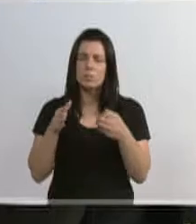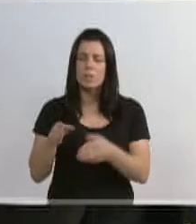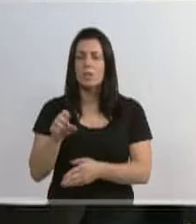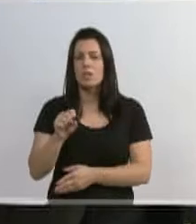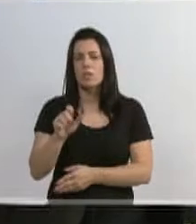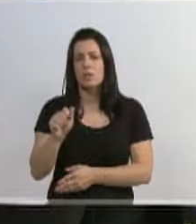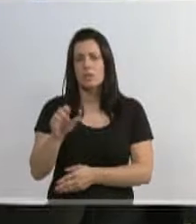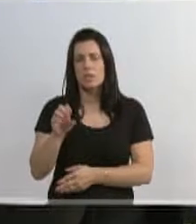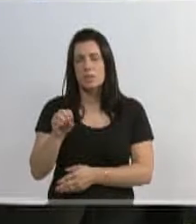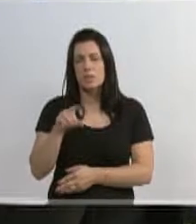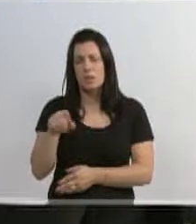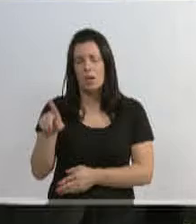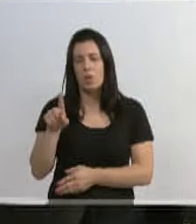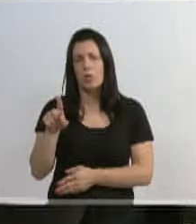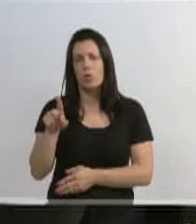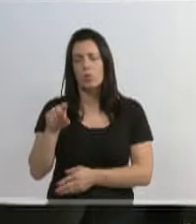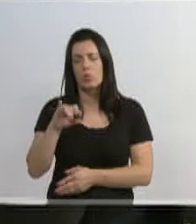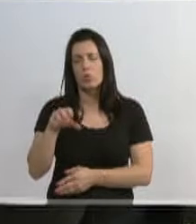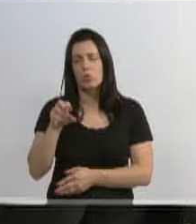vereador.